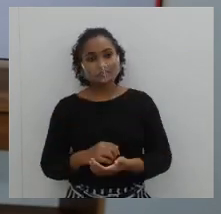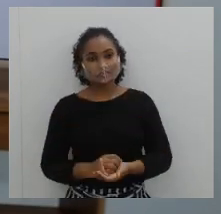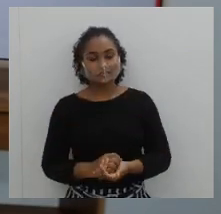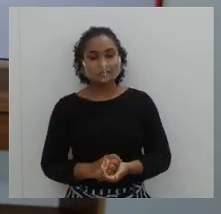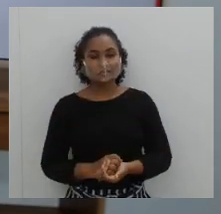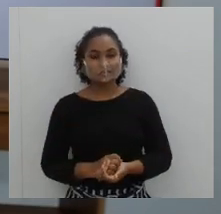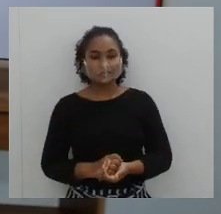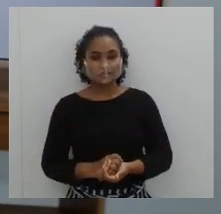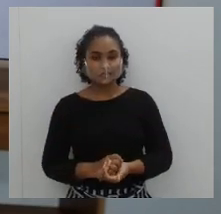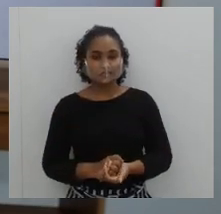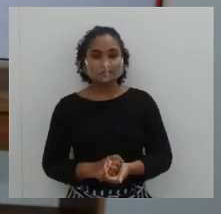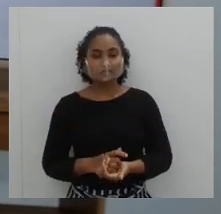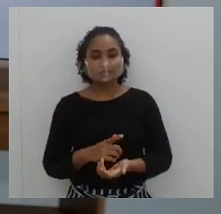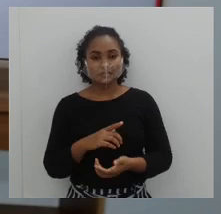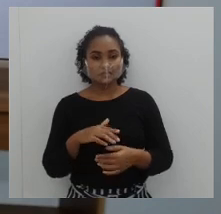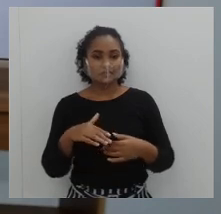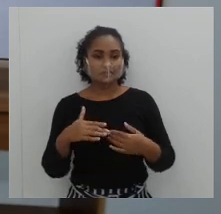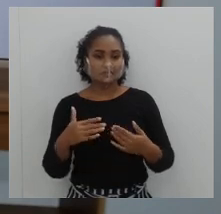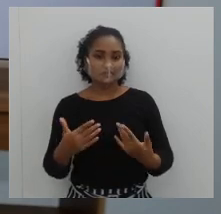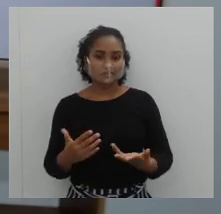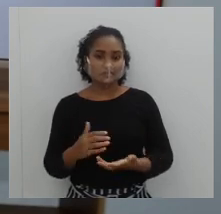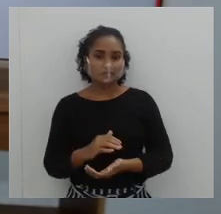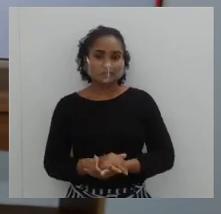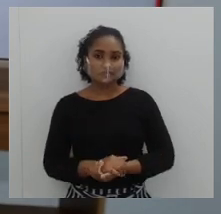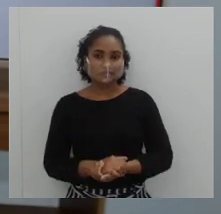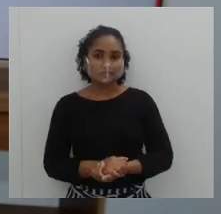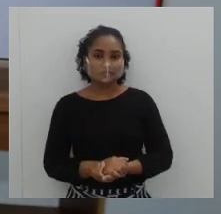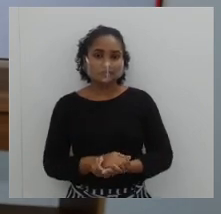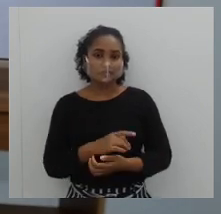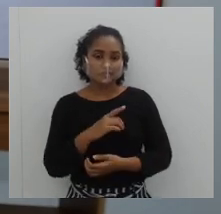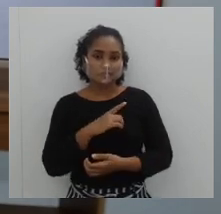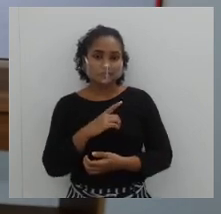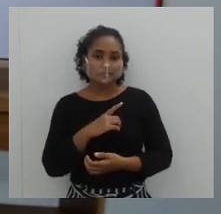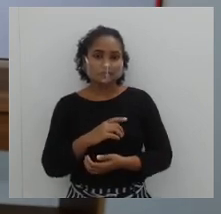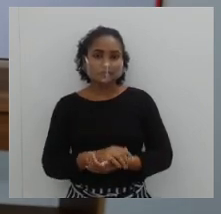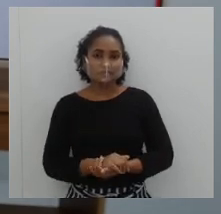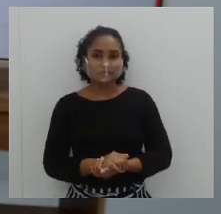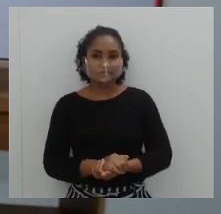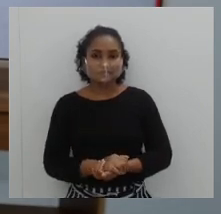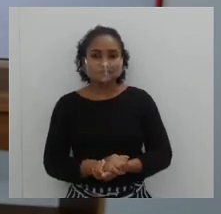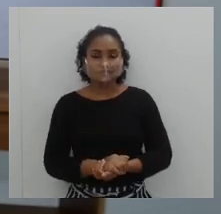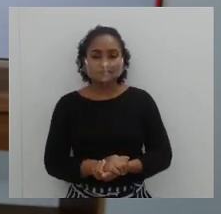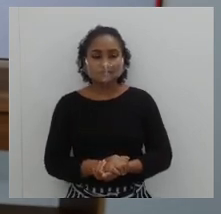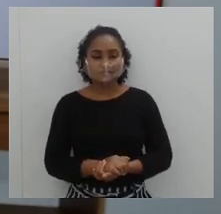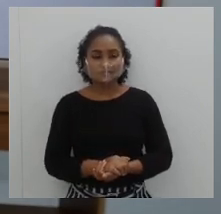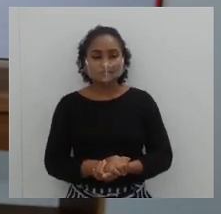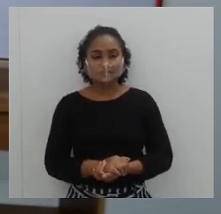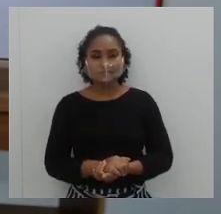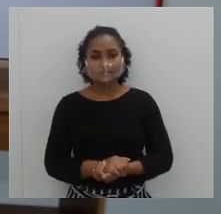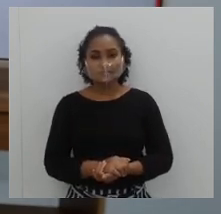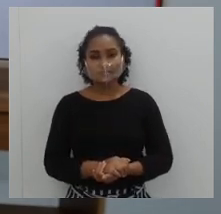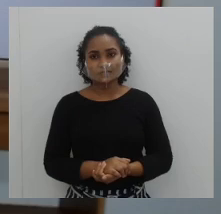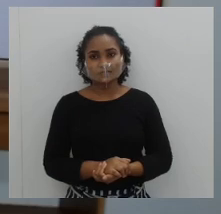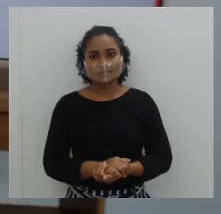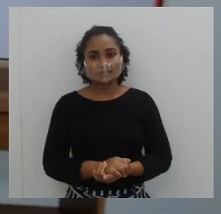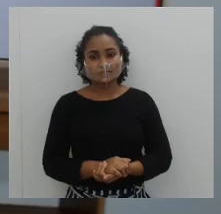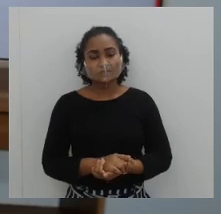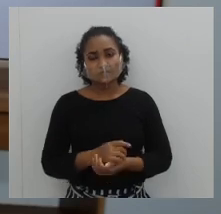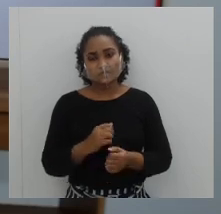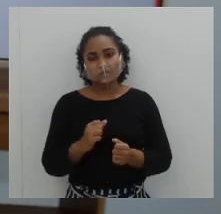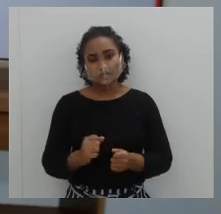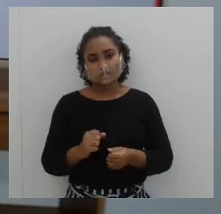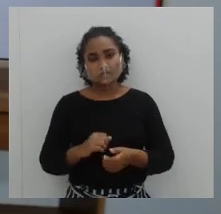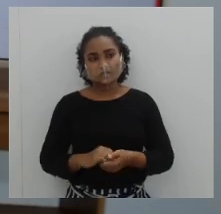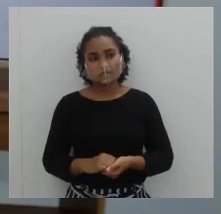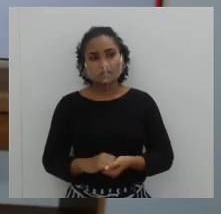desse poliedro. Então, isso aí caracteriza o poliedro não convexo. Tá certo? É o